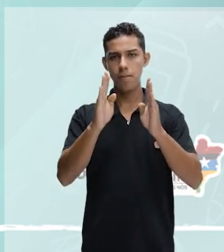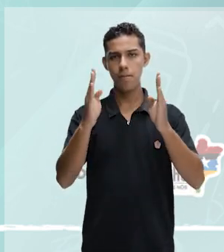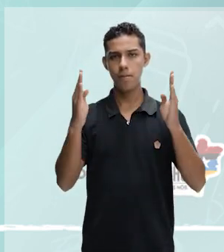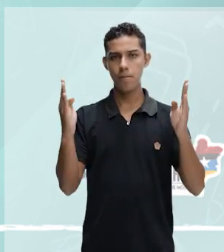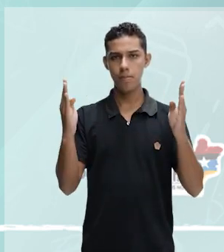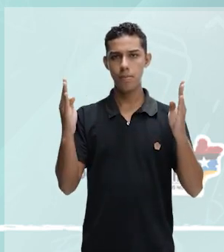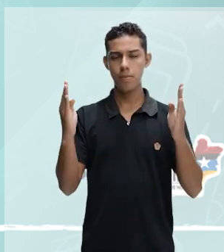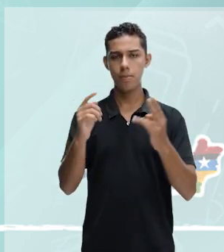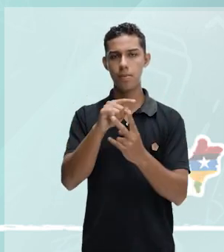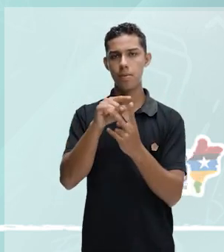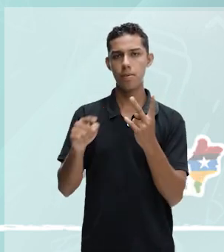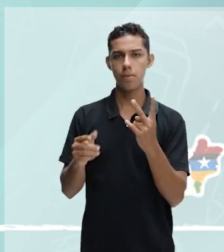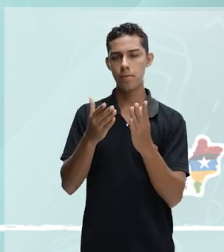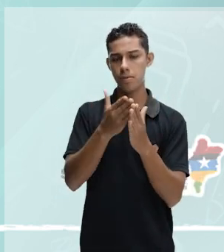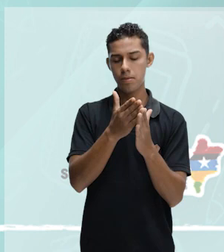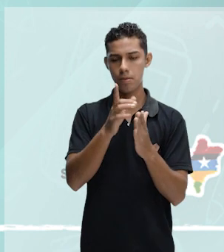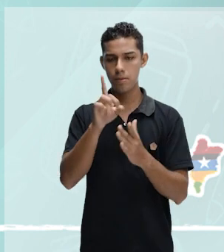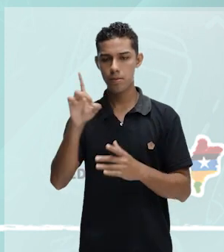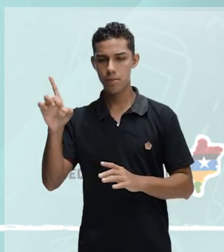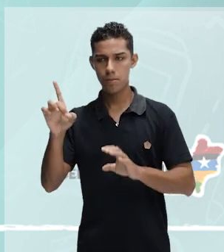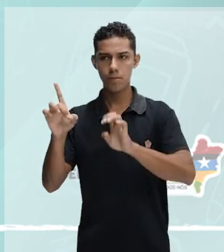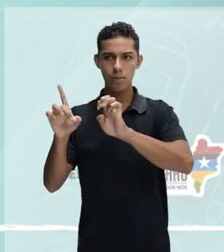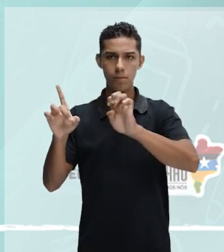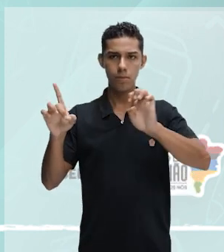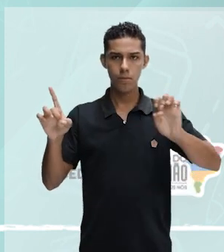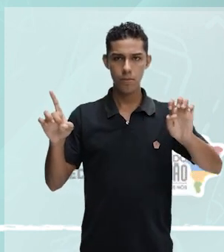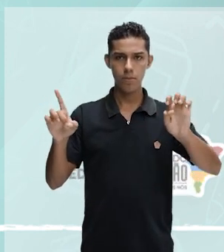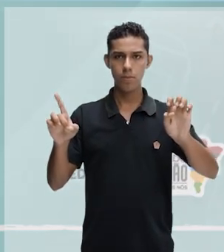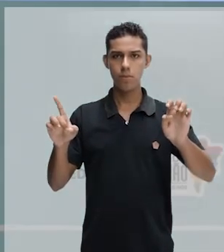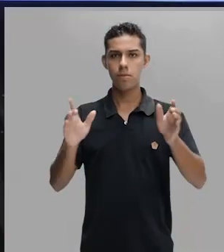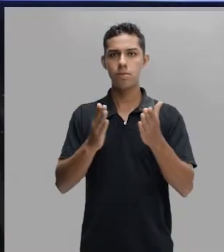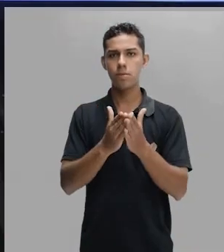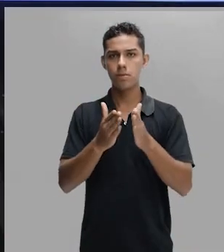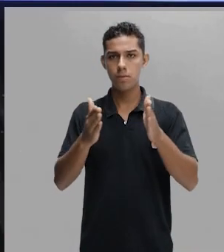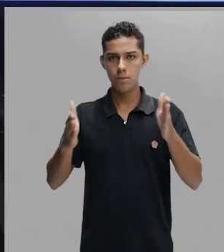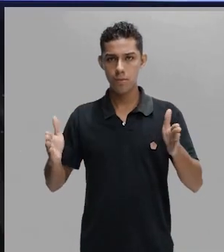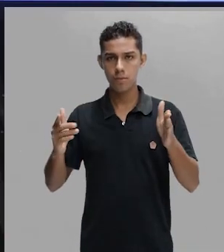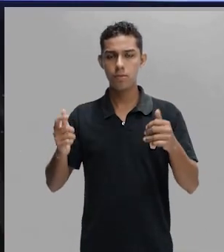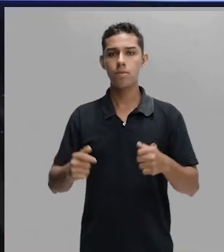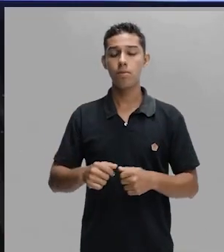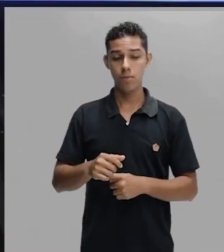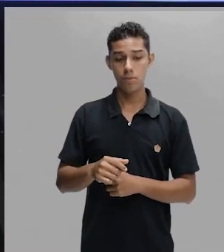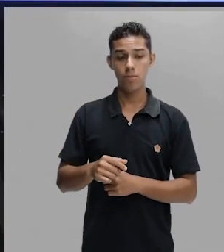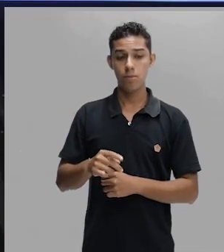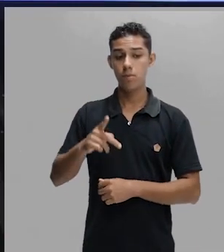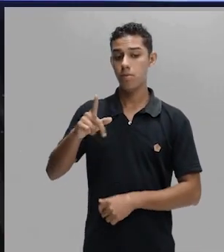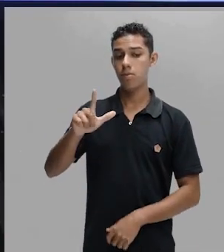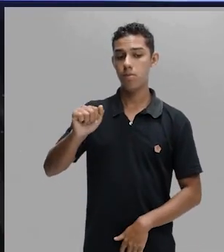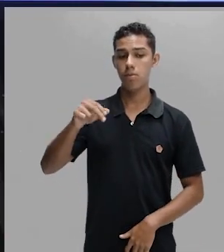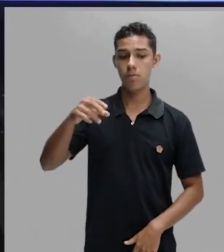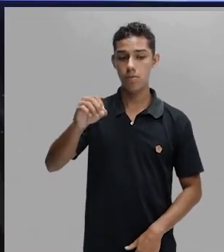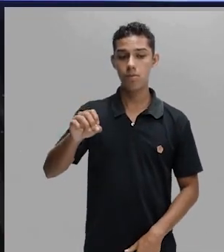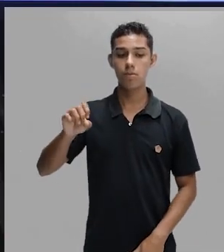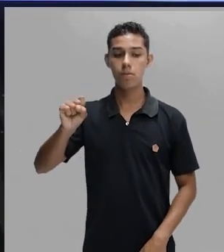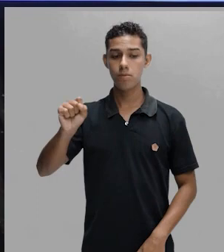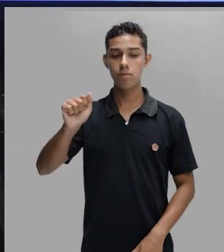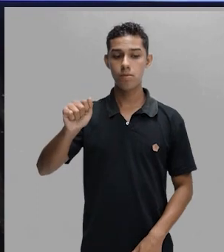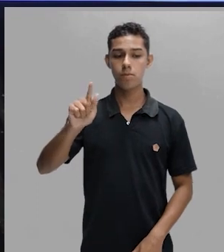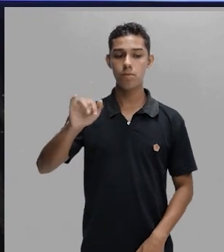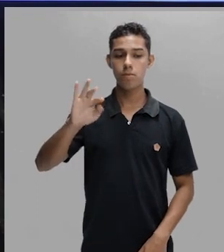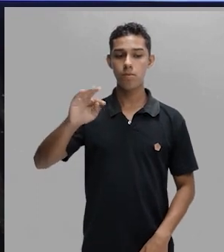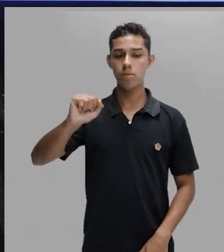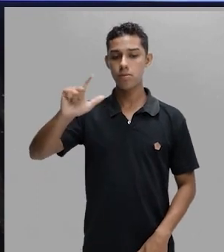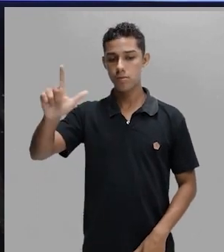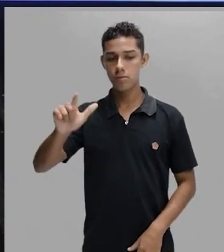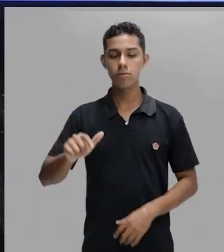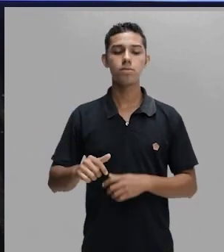meu corpo em quê? Em lado direito e lado esquerdo. Esse é o plano sagital. Sagital é uma lâmina que vai passar no